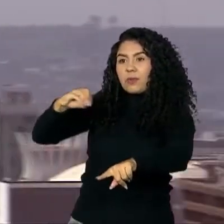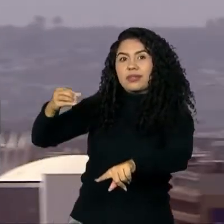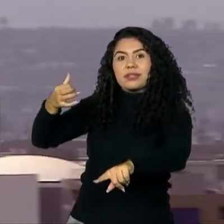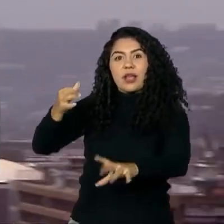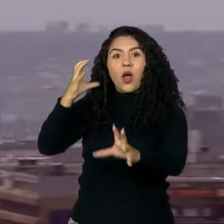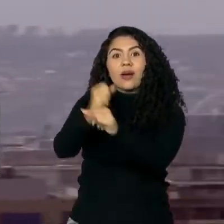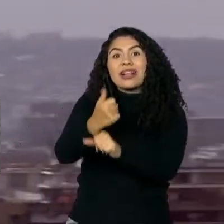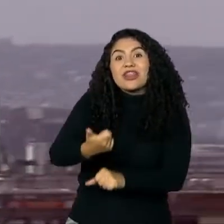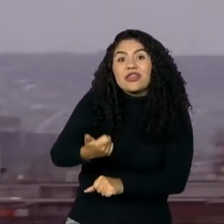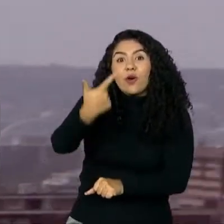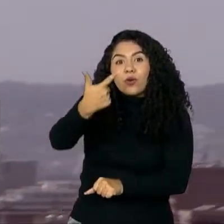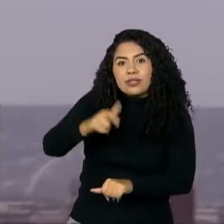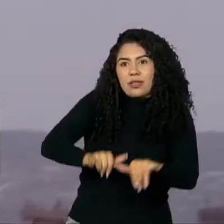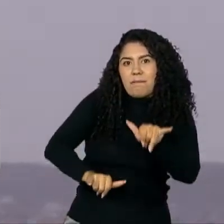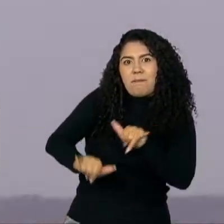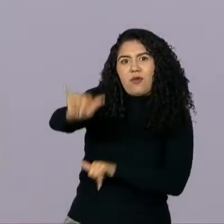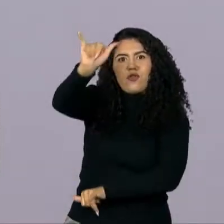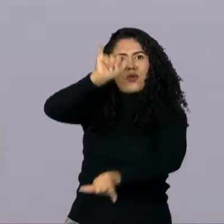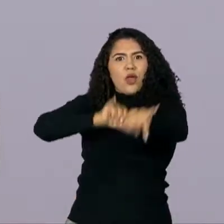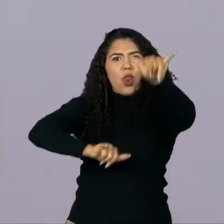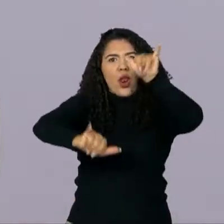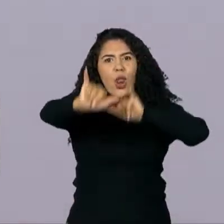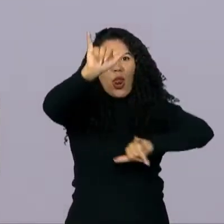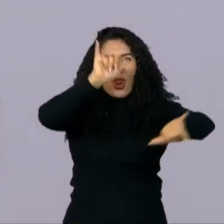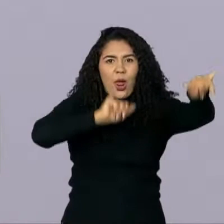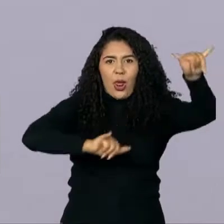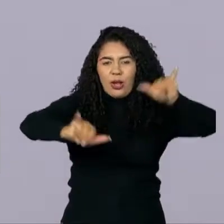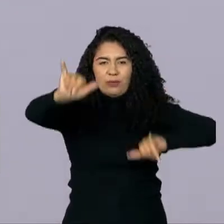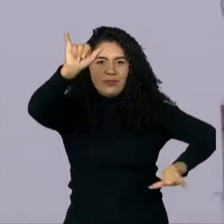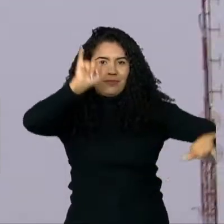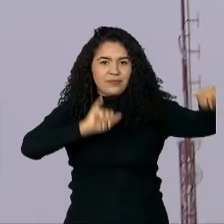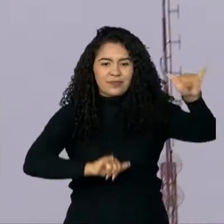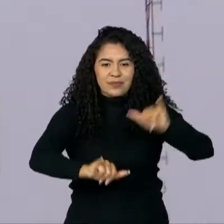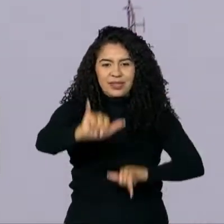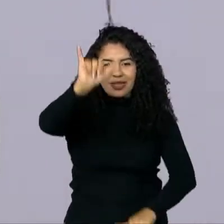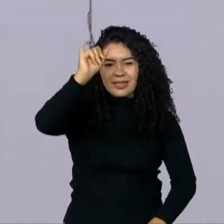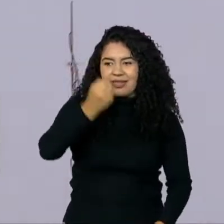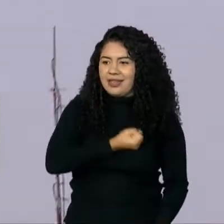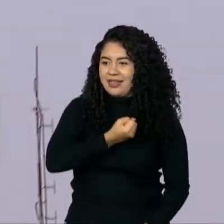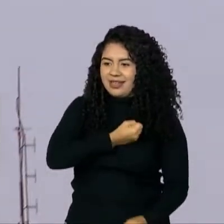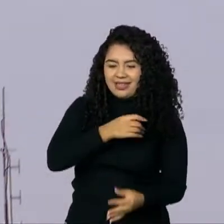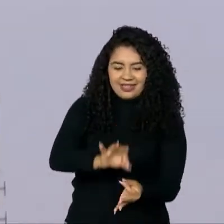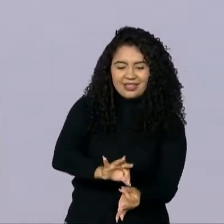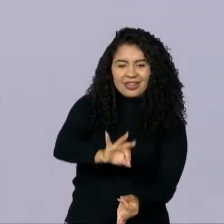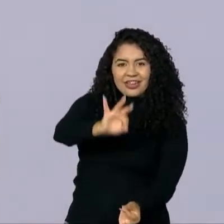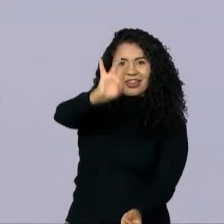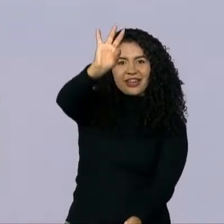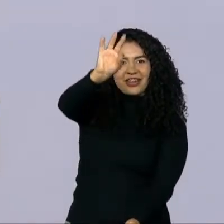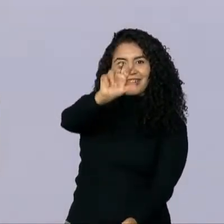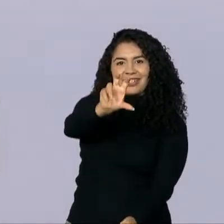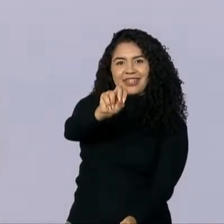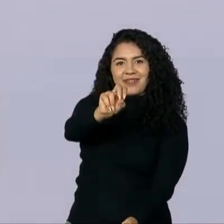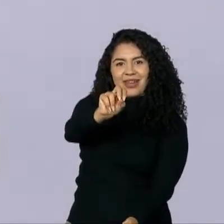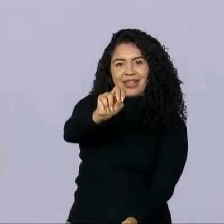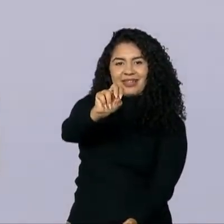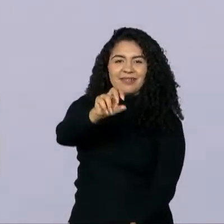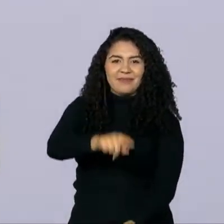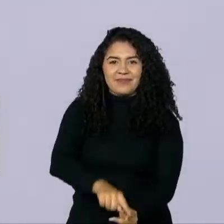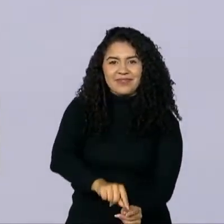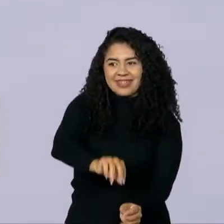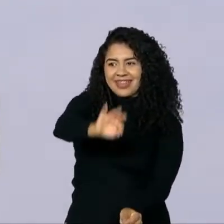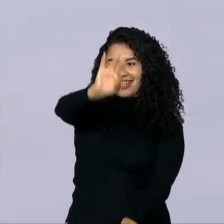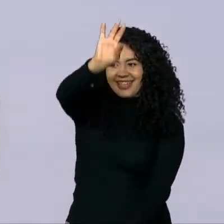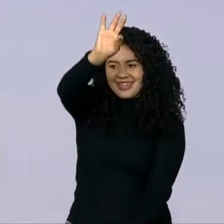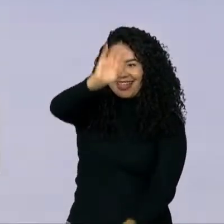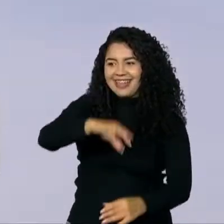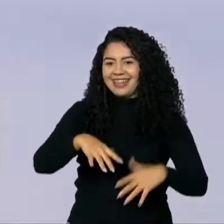aeronaves voando a menos de 2 metros uma da outra, a 50 metros de altura do solo. E foi um recorde mundial que